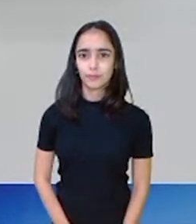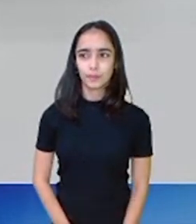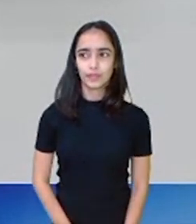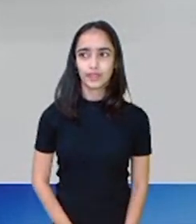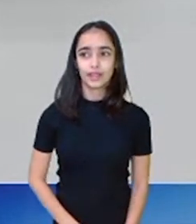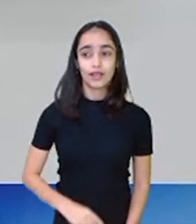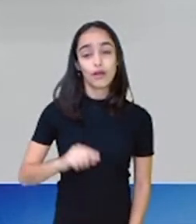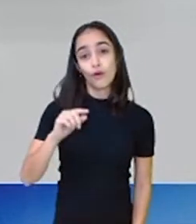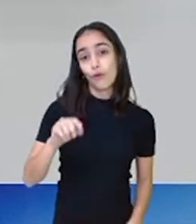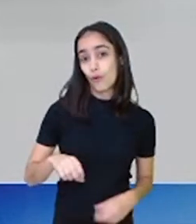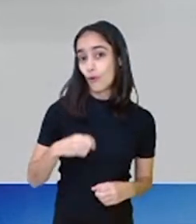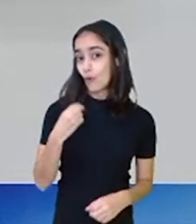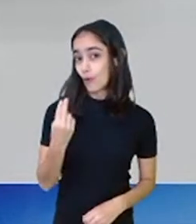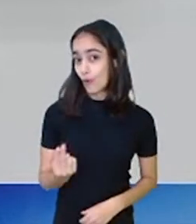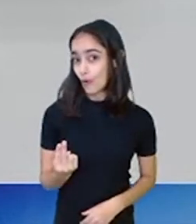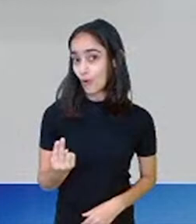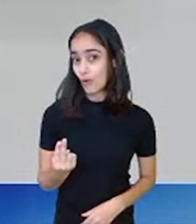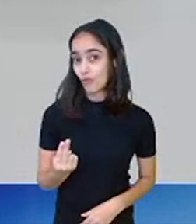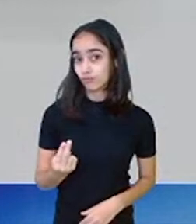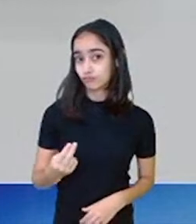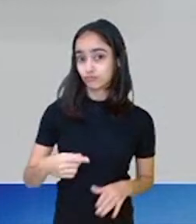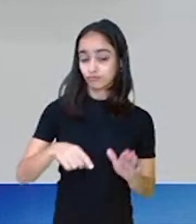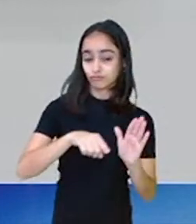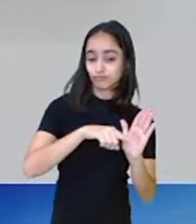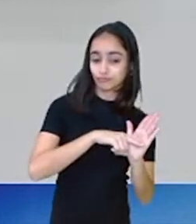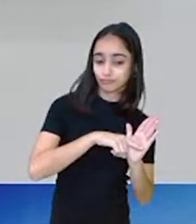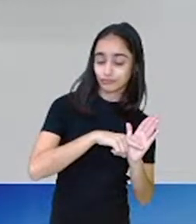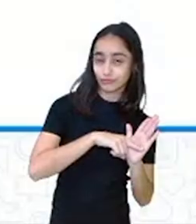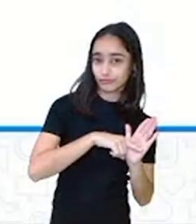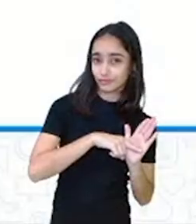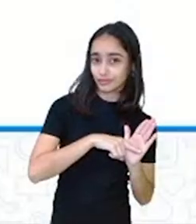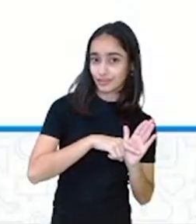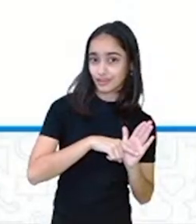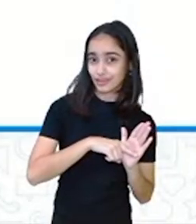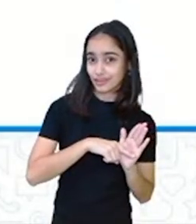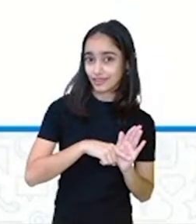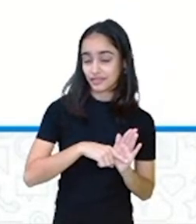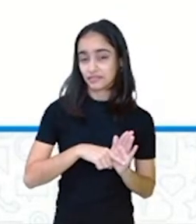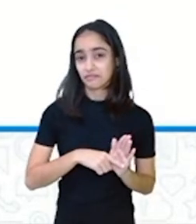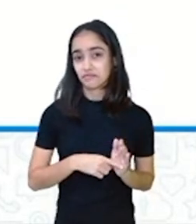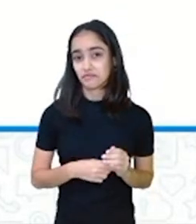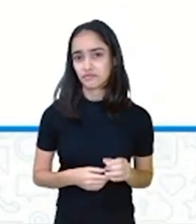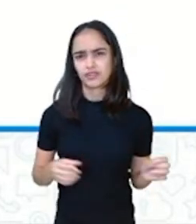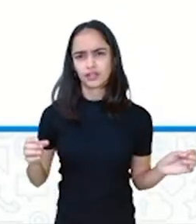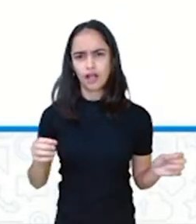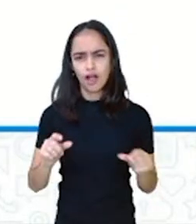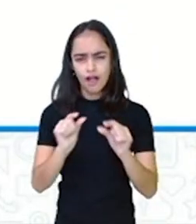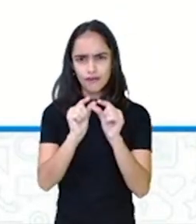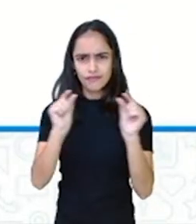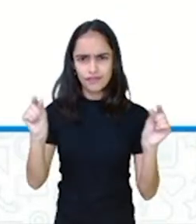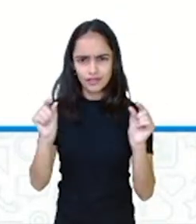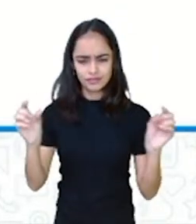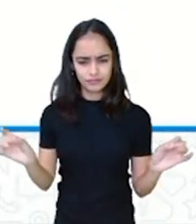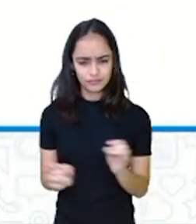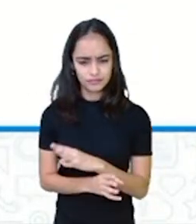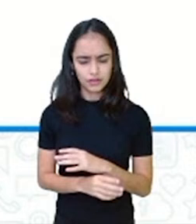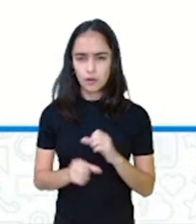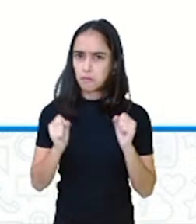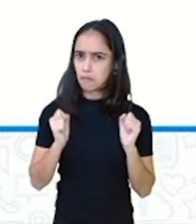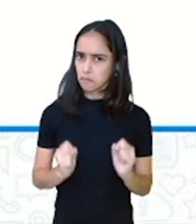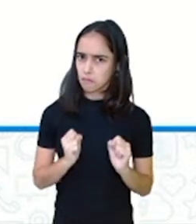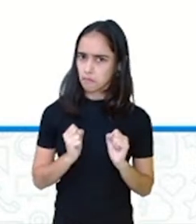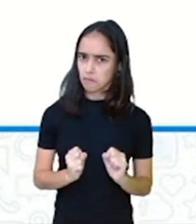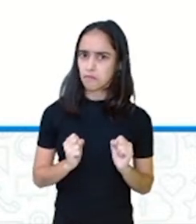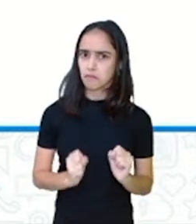ou negativa. Ela pode ser a frase terminada pode ser tanto de cunho